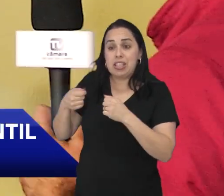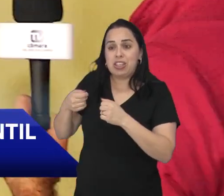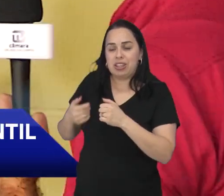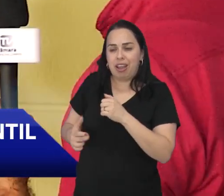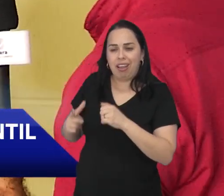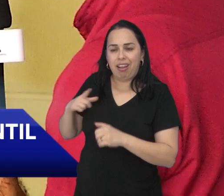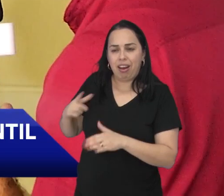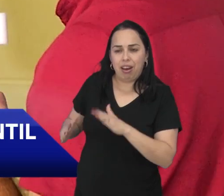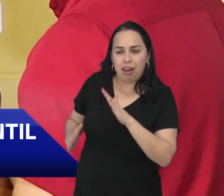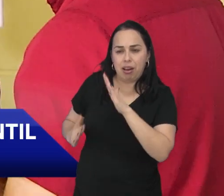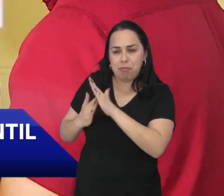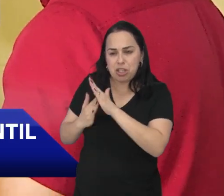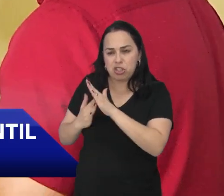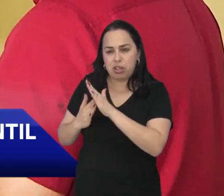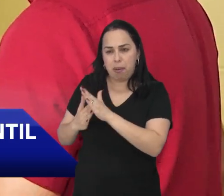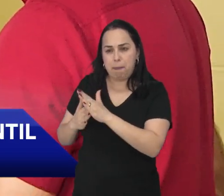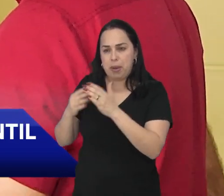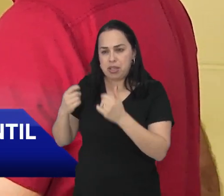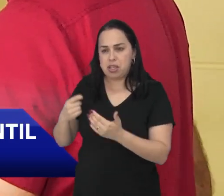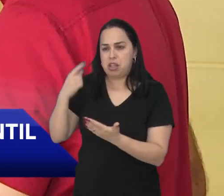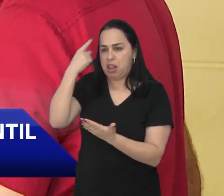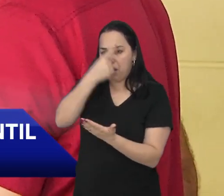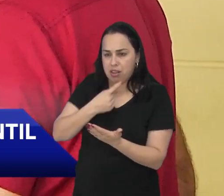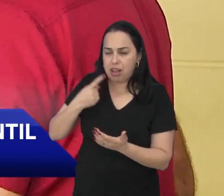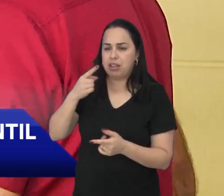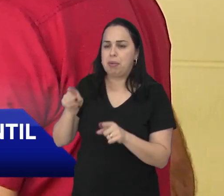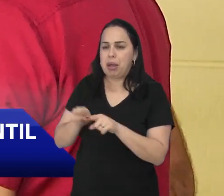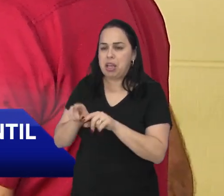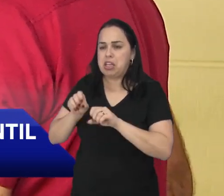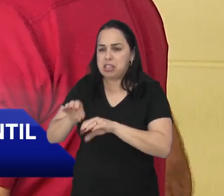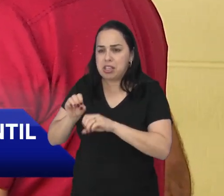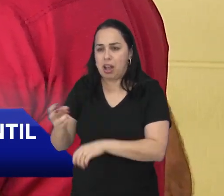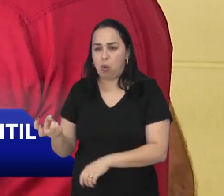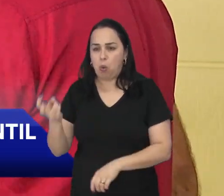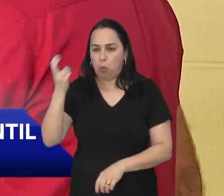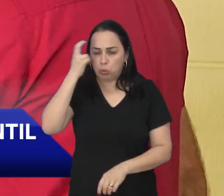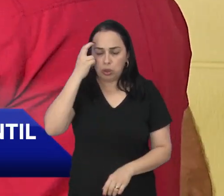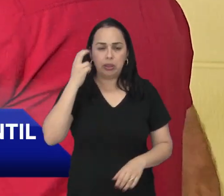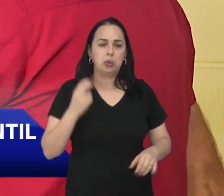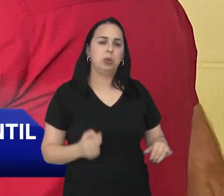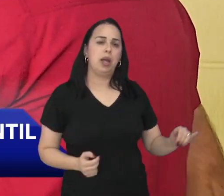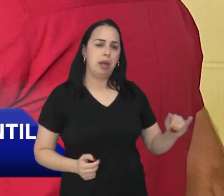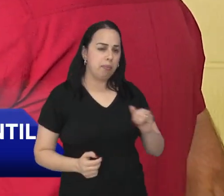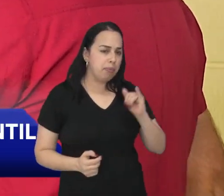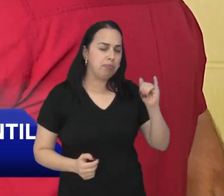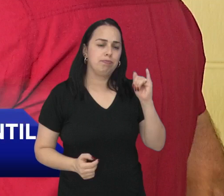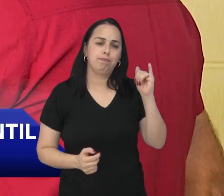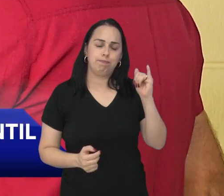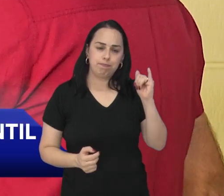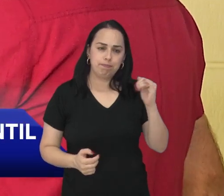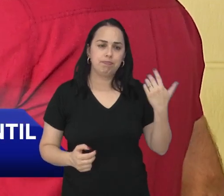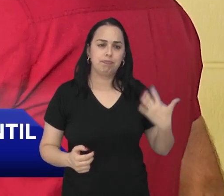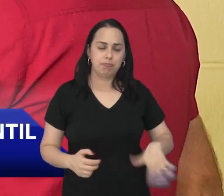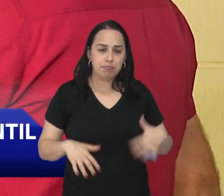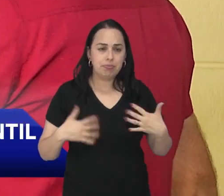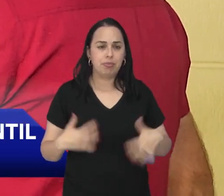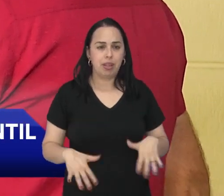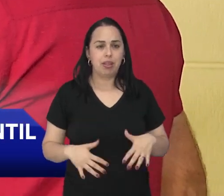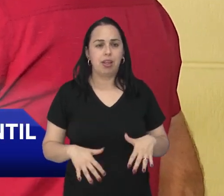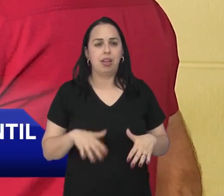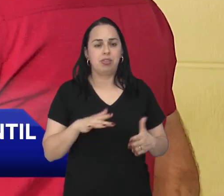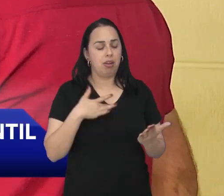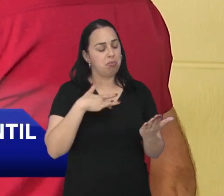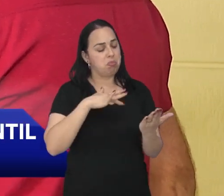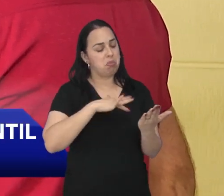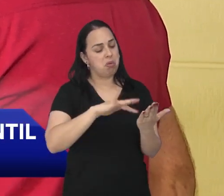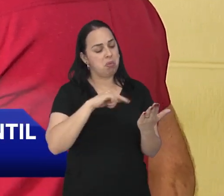preciso impor limites, desenvolver atividades sociais, culturais para essas crianças também? Sim, importantíssimo, porque quando a gente fala